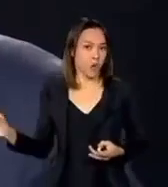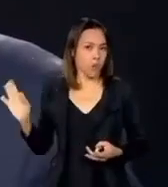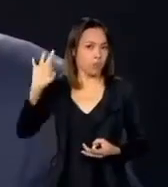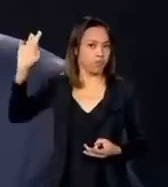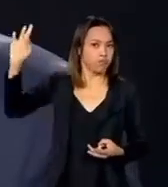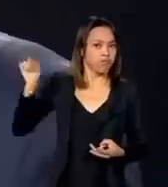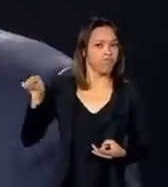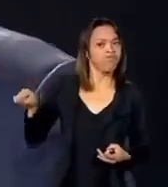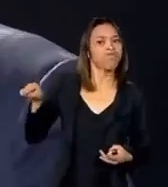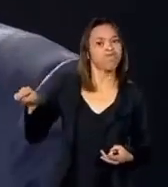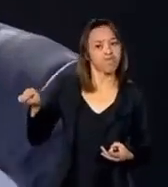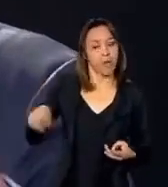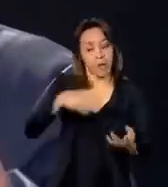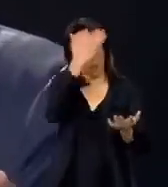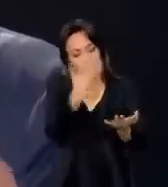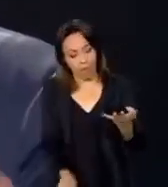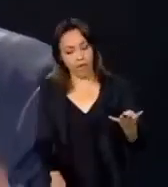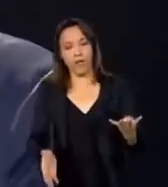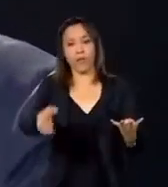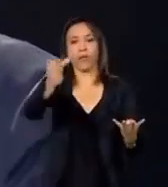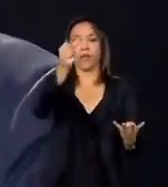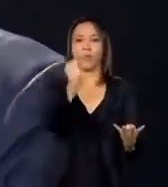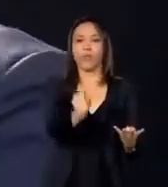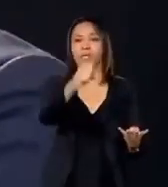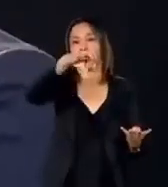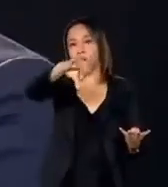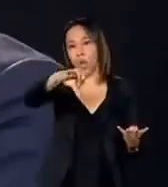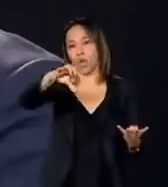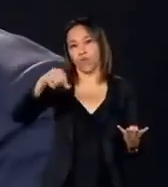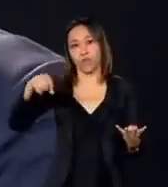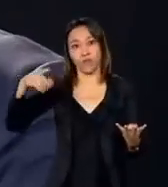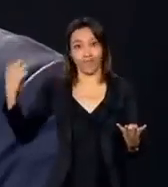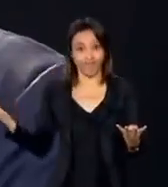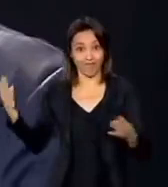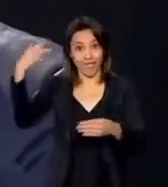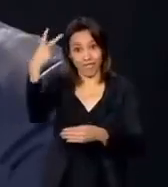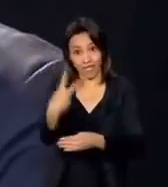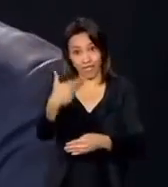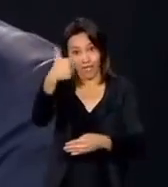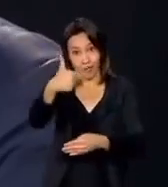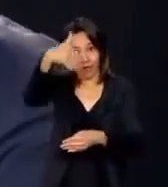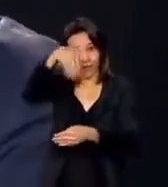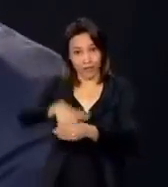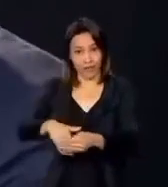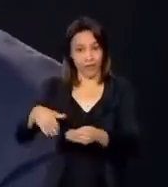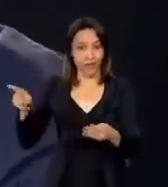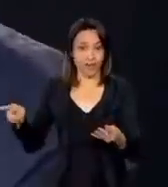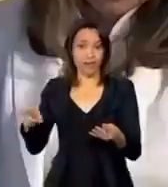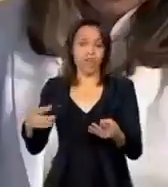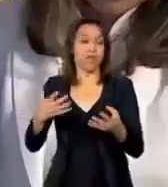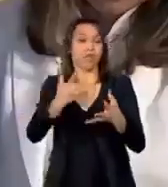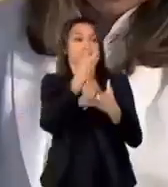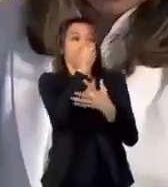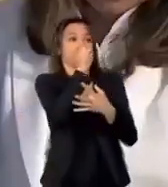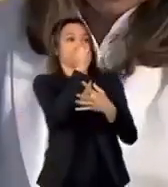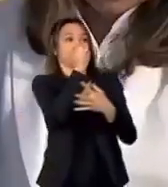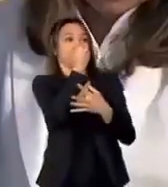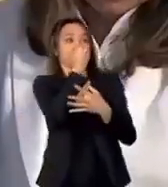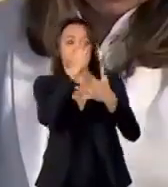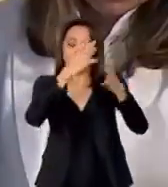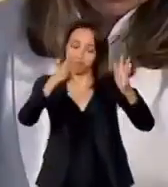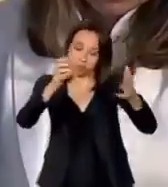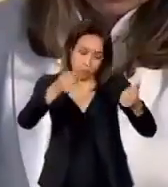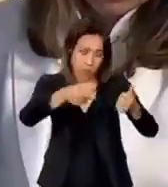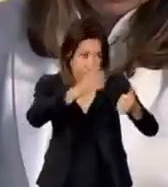constituinte. Perdeu em 89, no segundo turno, não contestou a eleição,